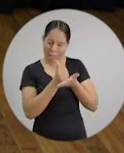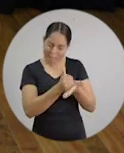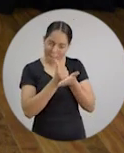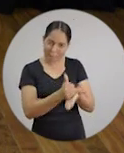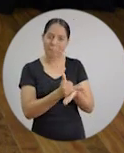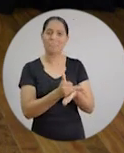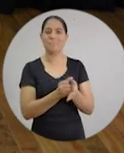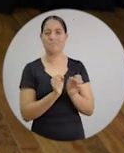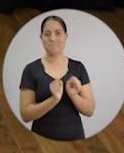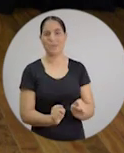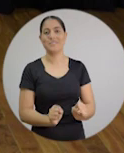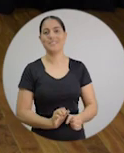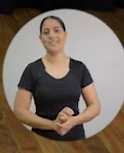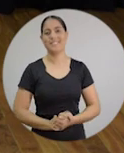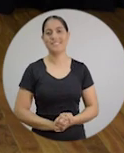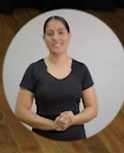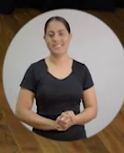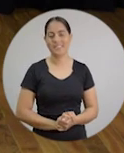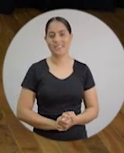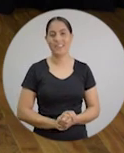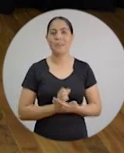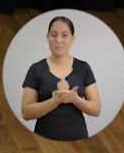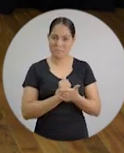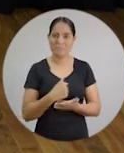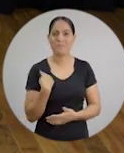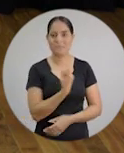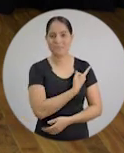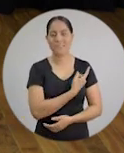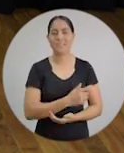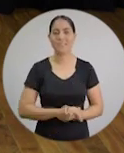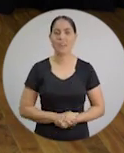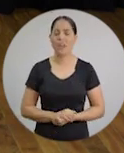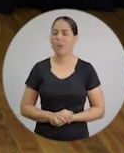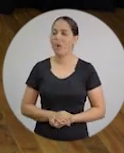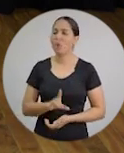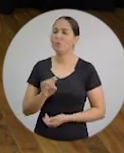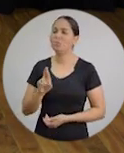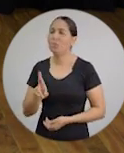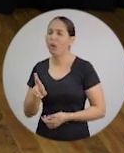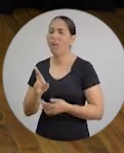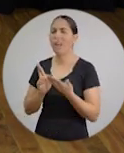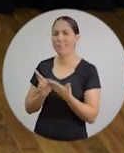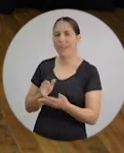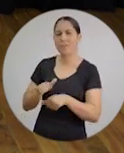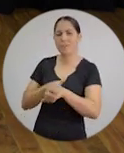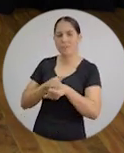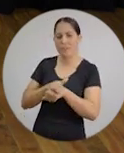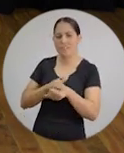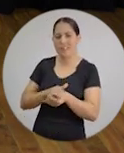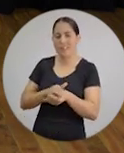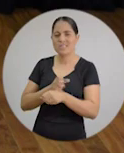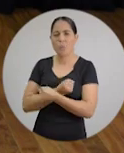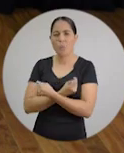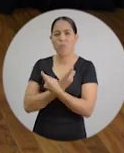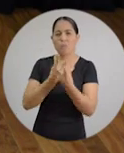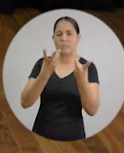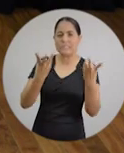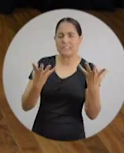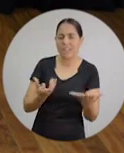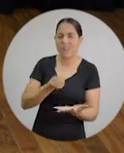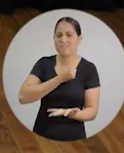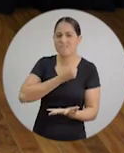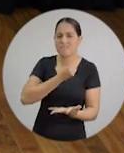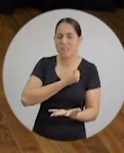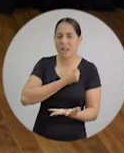com a Comissão Nacional da Mulher Advogada. Contar com a gente. Doutora Daniela, eu quero conversar um pouquinho com você sobre estes números que a gente